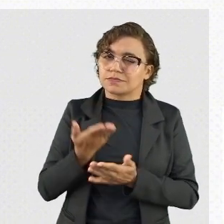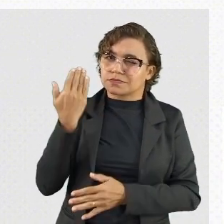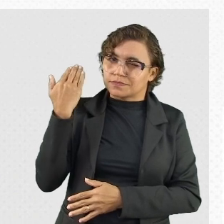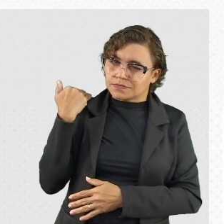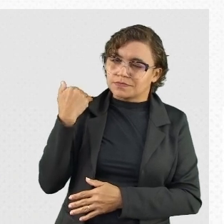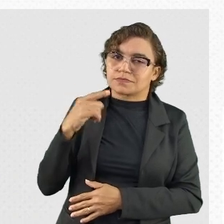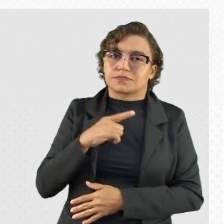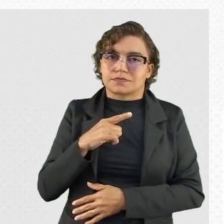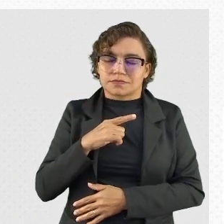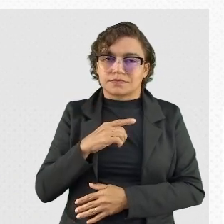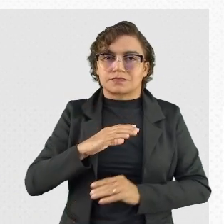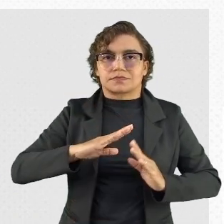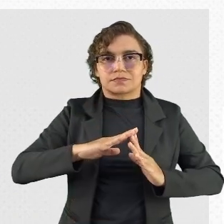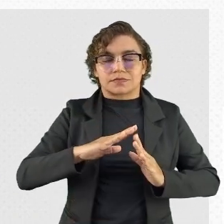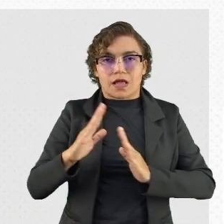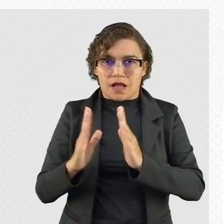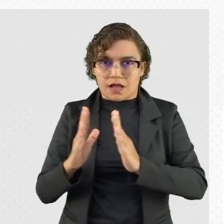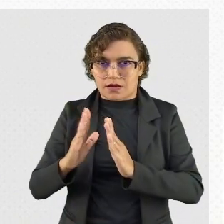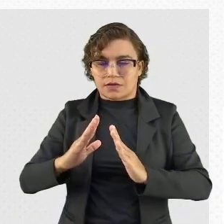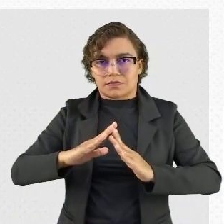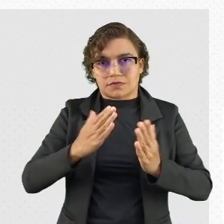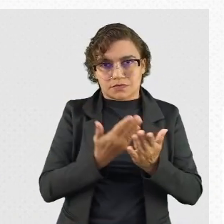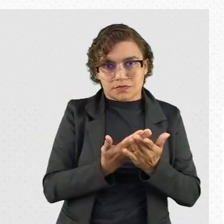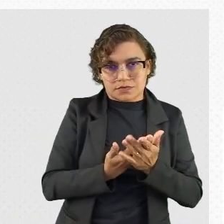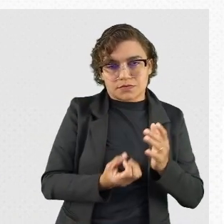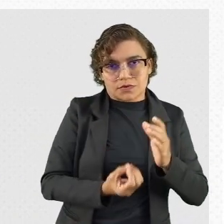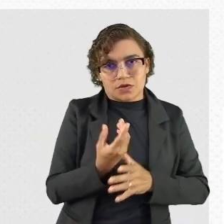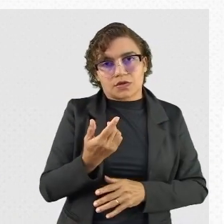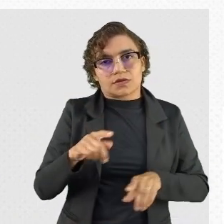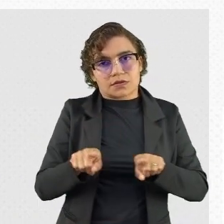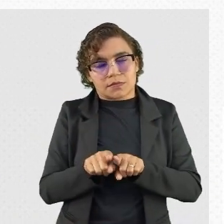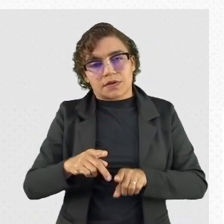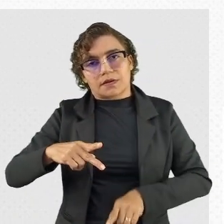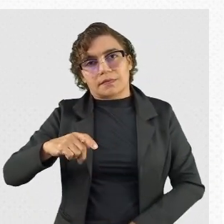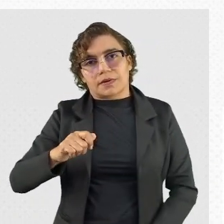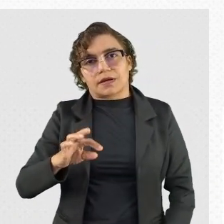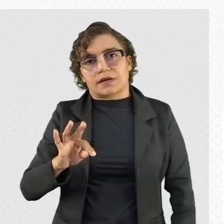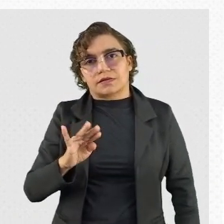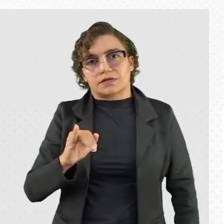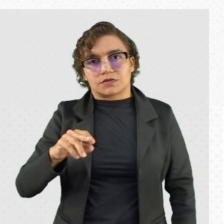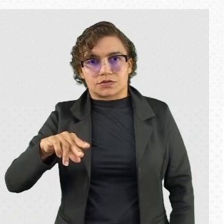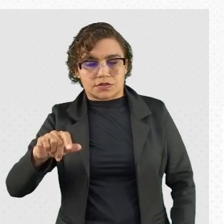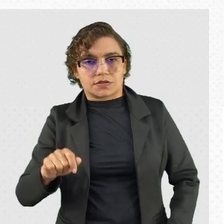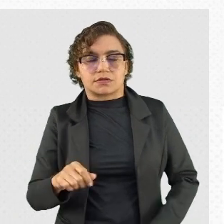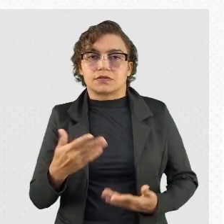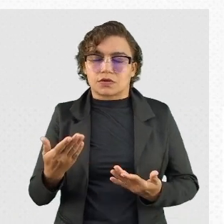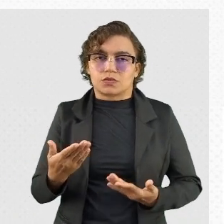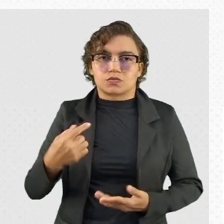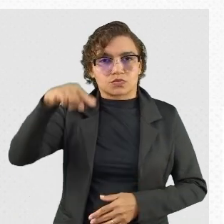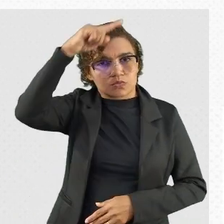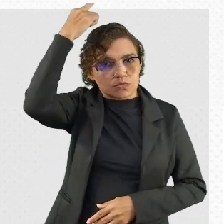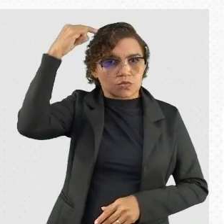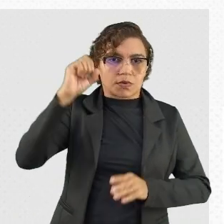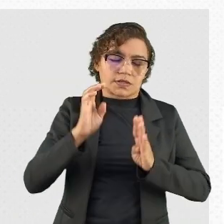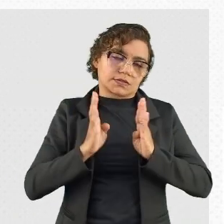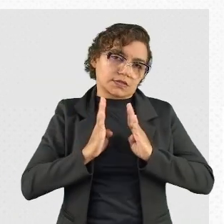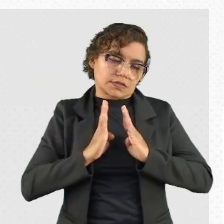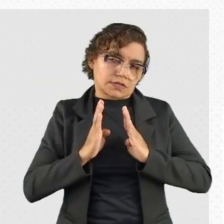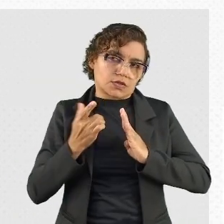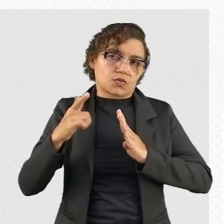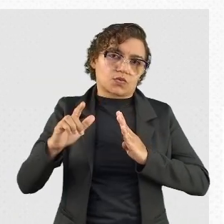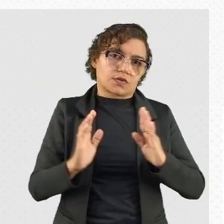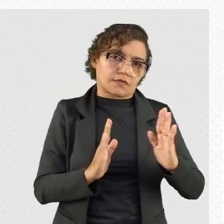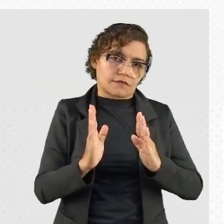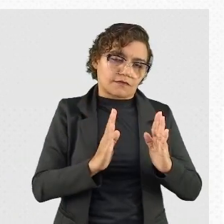sobre a escolástica e a patrística, o São Tomás de Aquino ele já está ali numa outra fase da filosofia